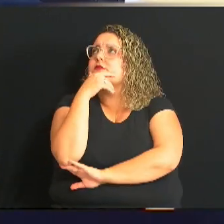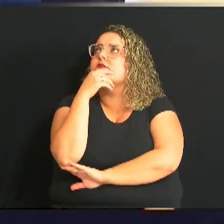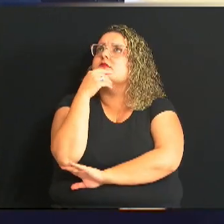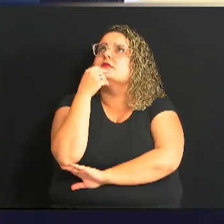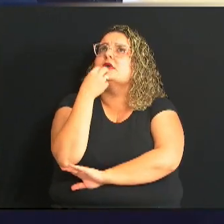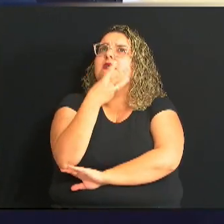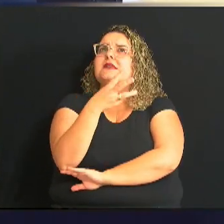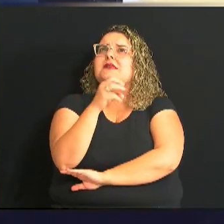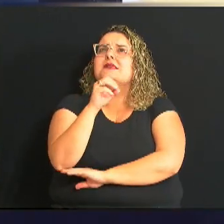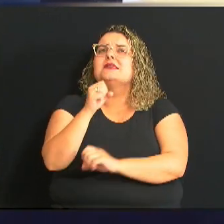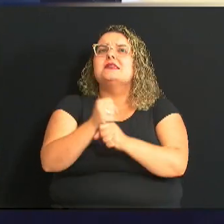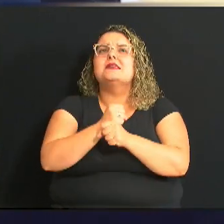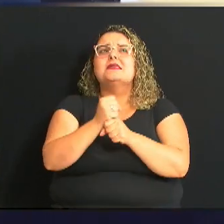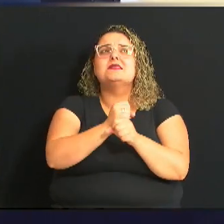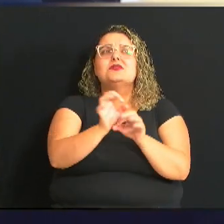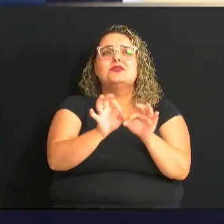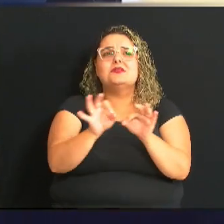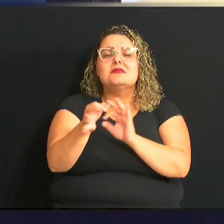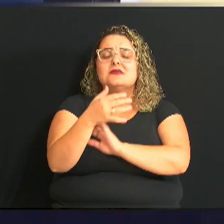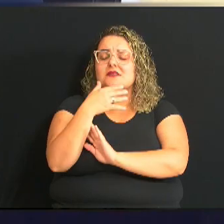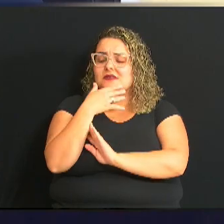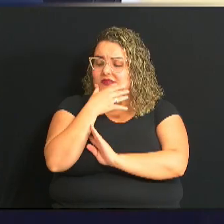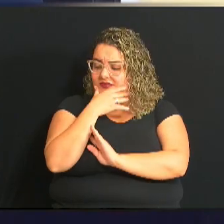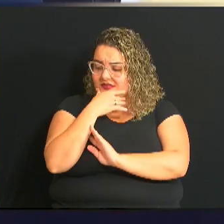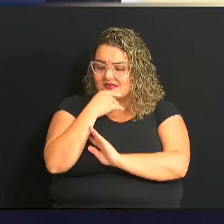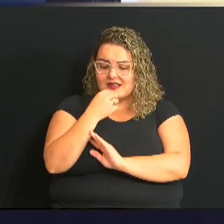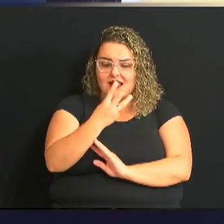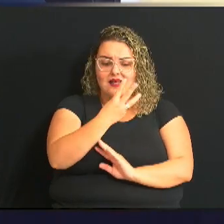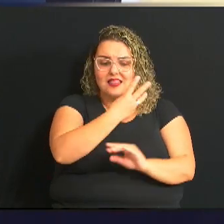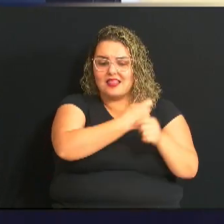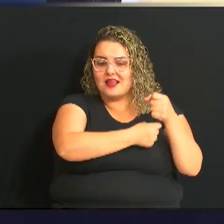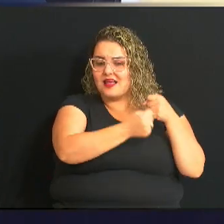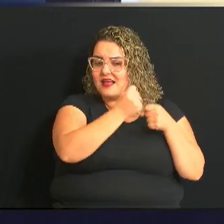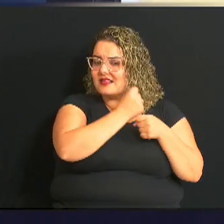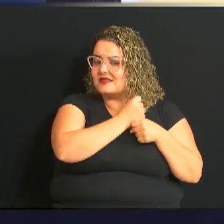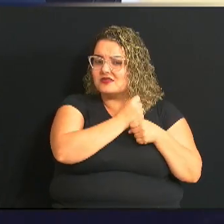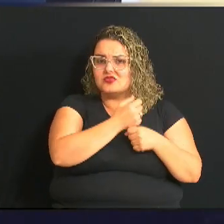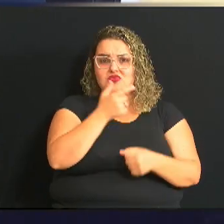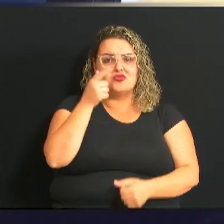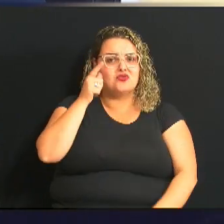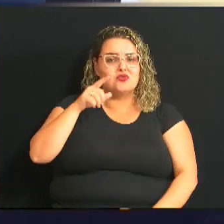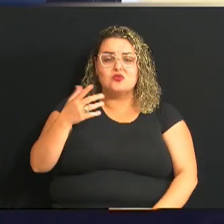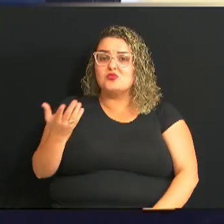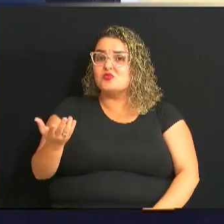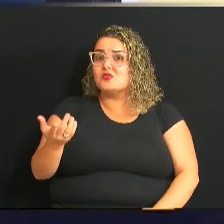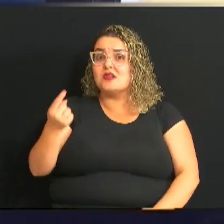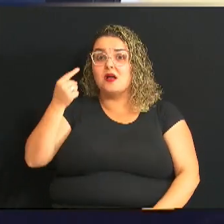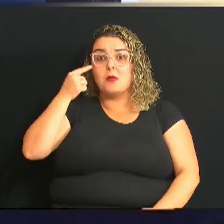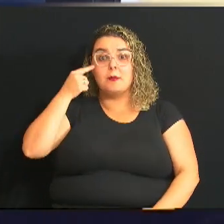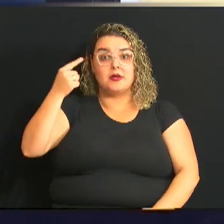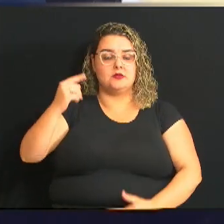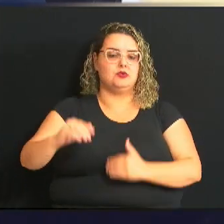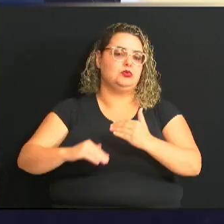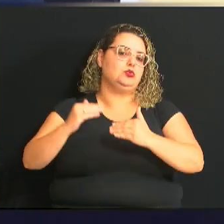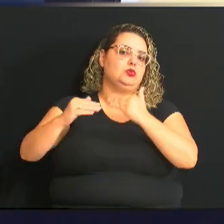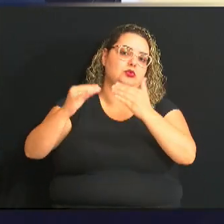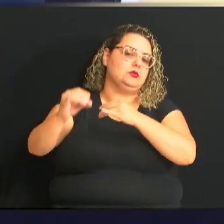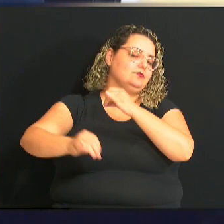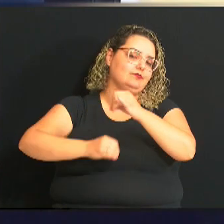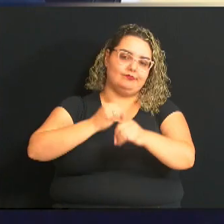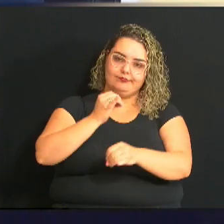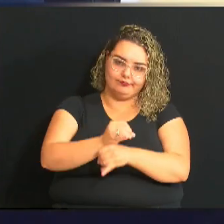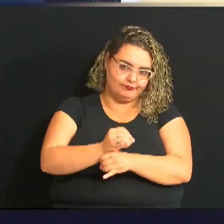planejamento. Há 3 anos atrás a gente não imaginaria a questão da evolução da internet